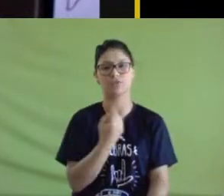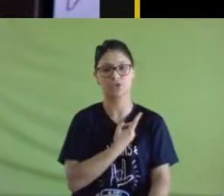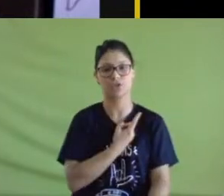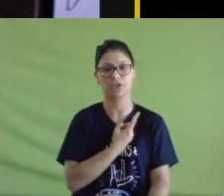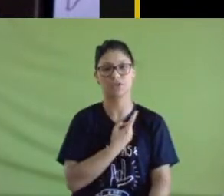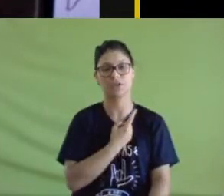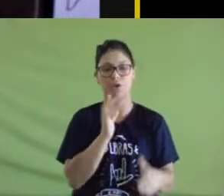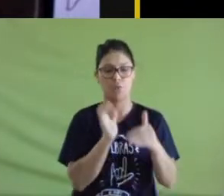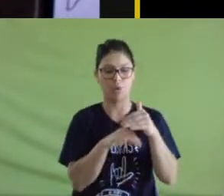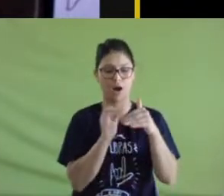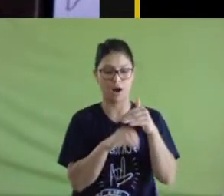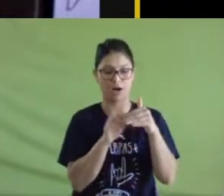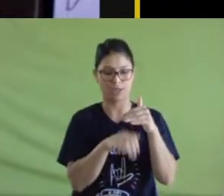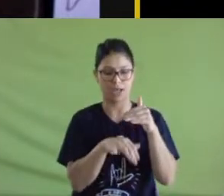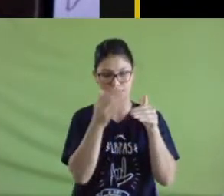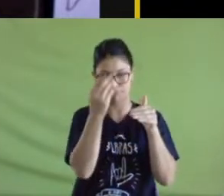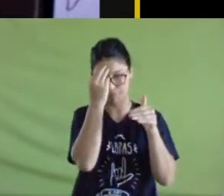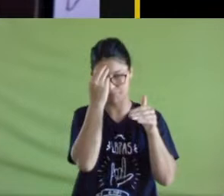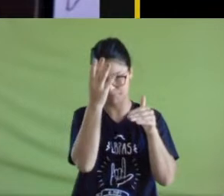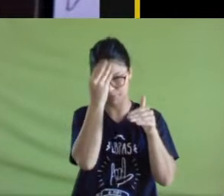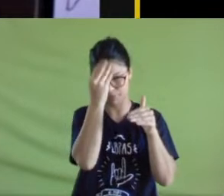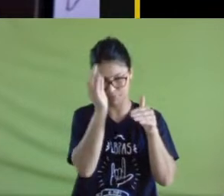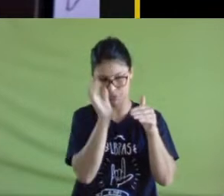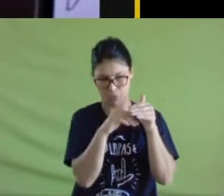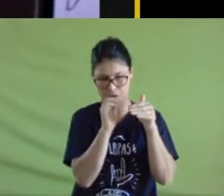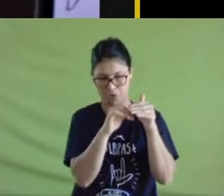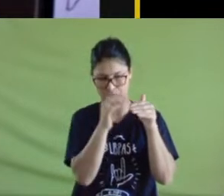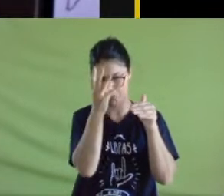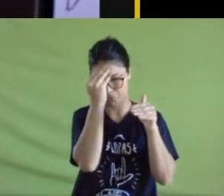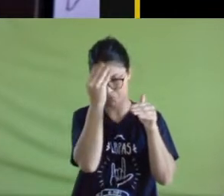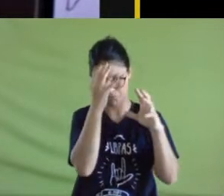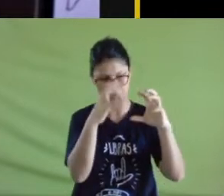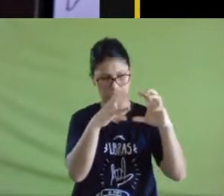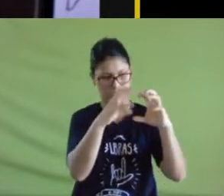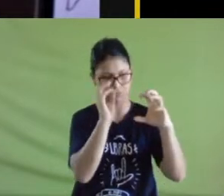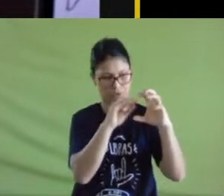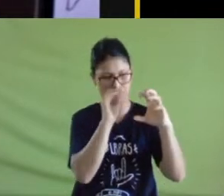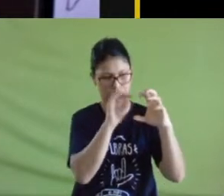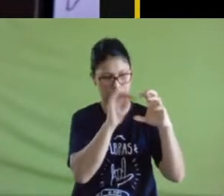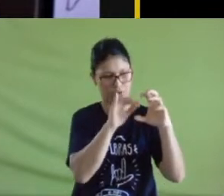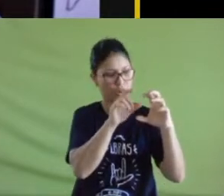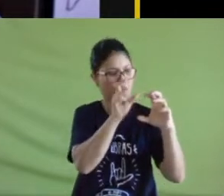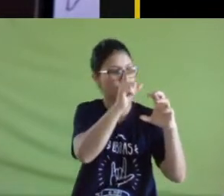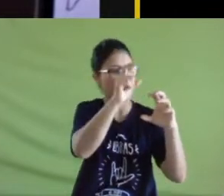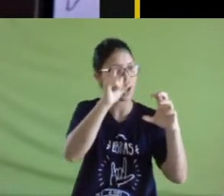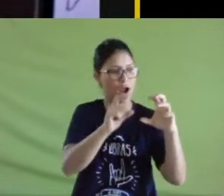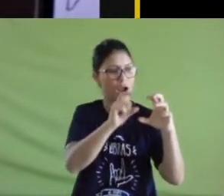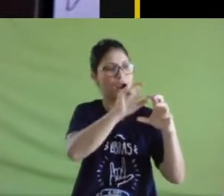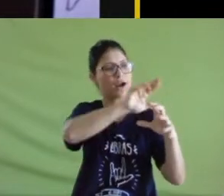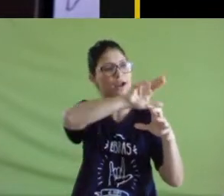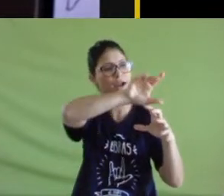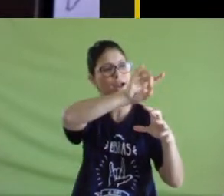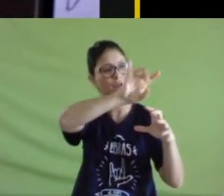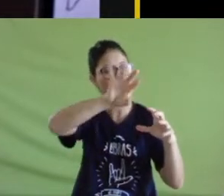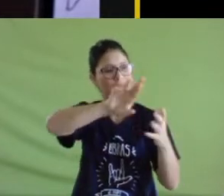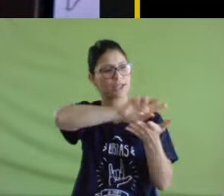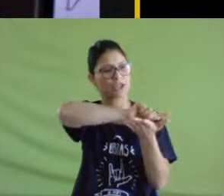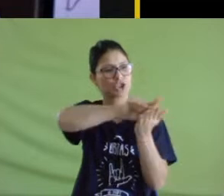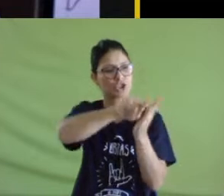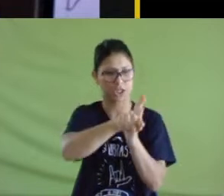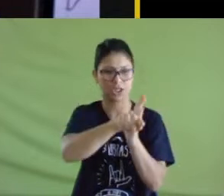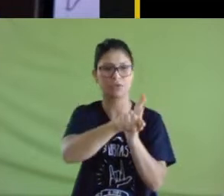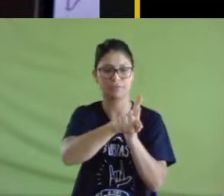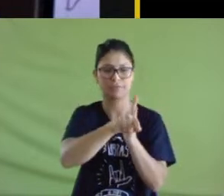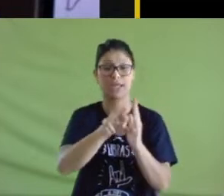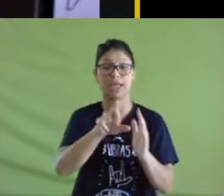guardar na cabeça os lugares comuns de cada gênero, porque a retórica também prevê gêneros.